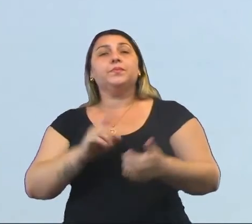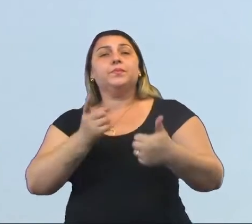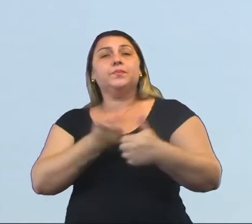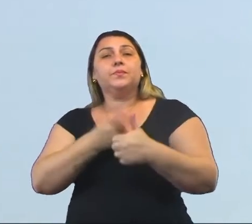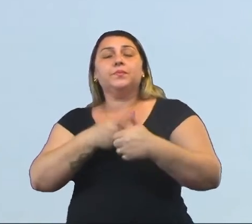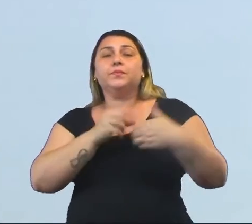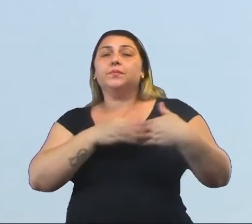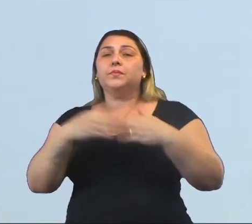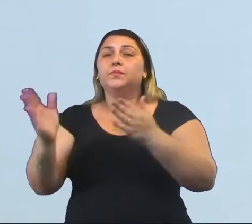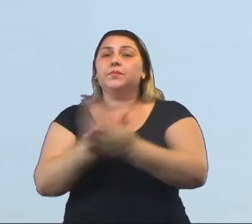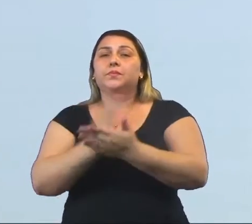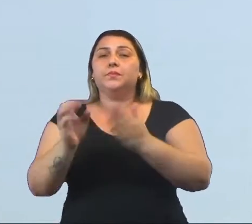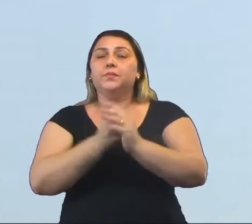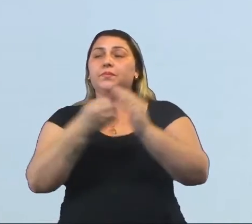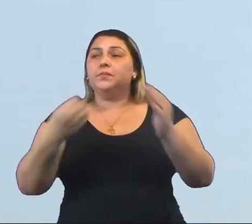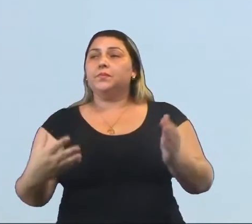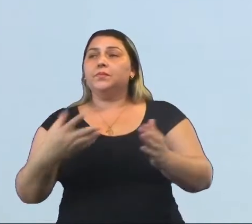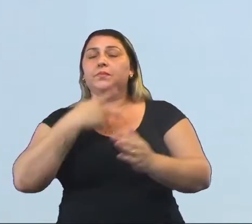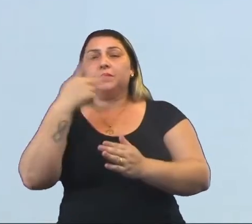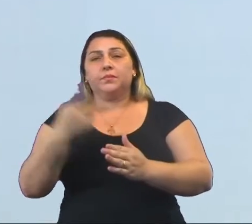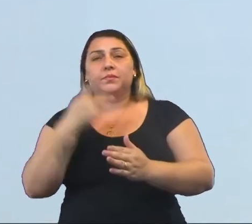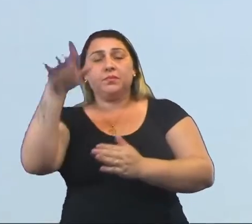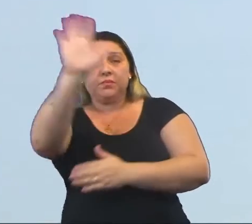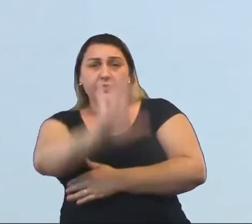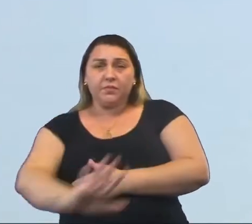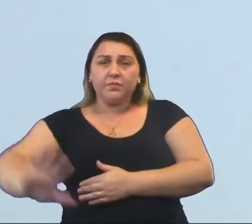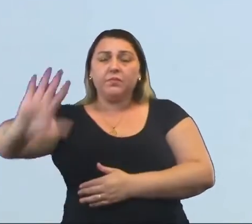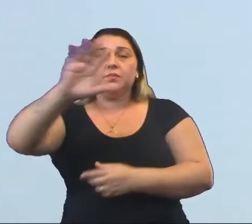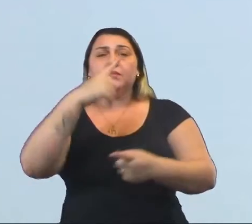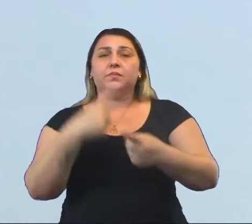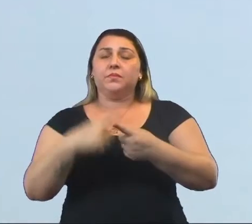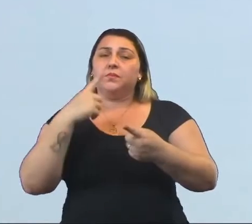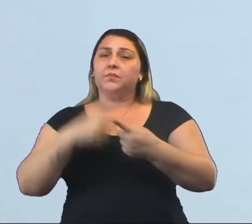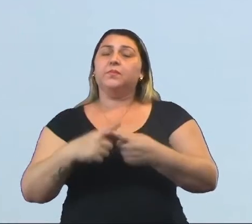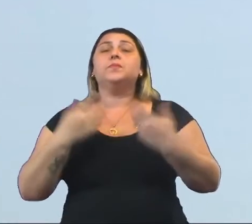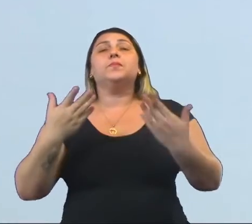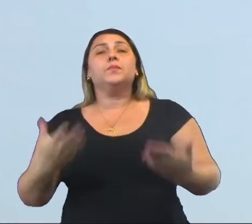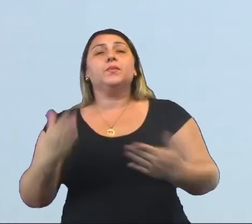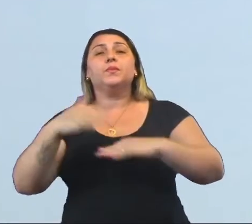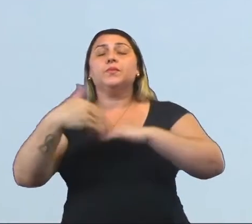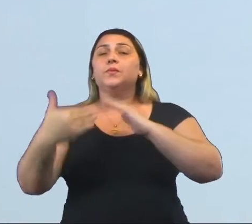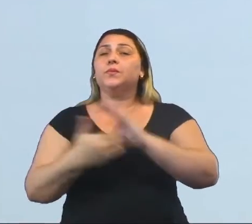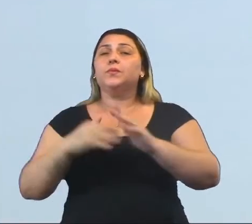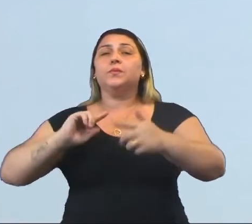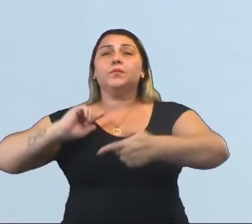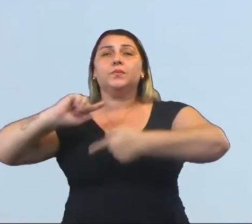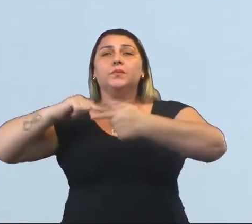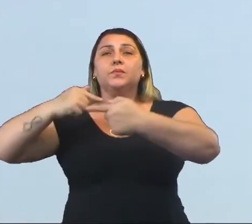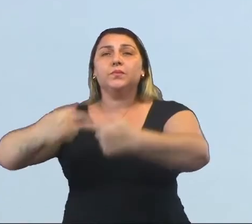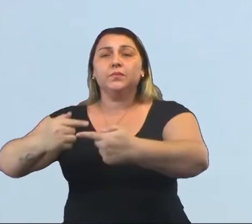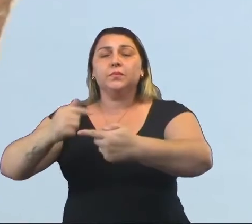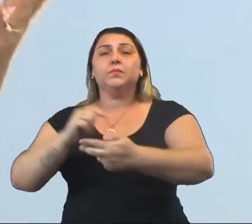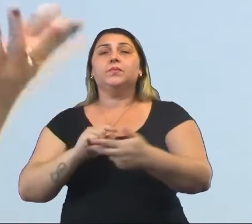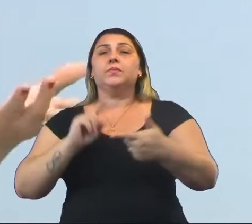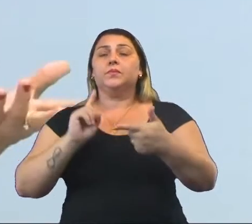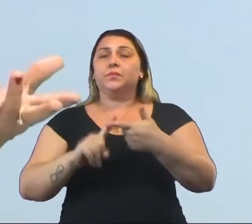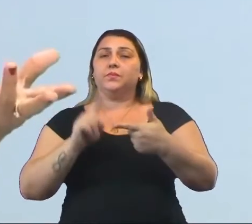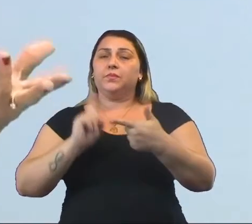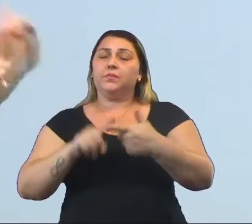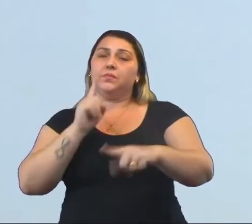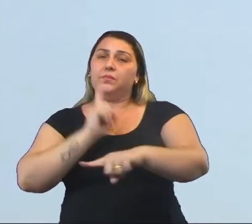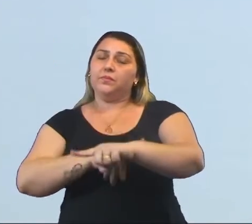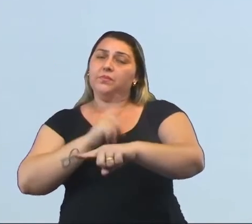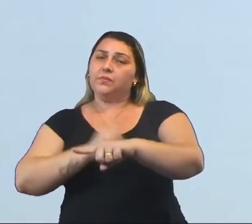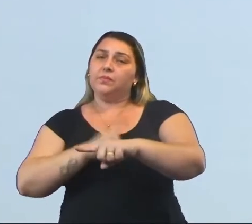algumas características que nós chamamos de mais gerais, porque elas permeiam todas essas gerações. Uma hora